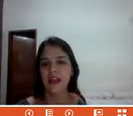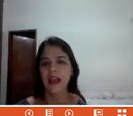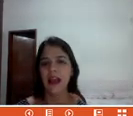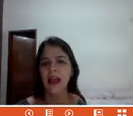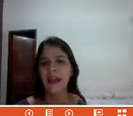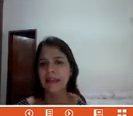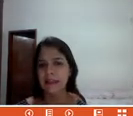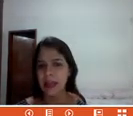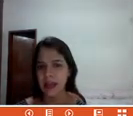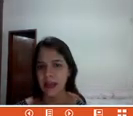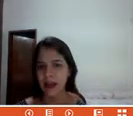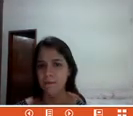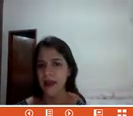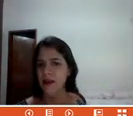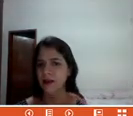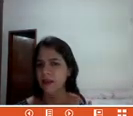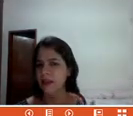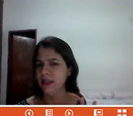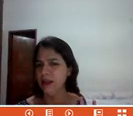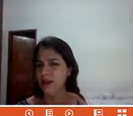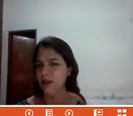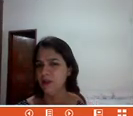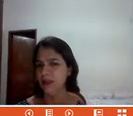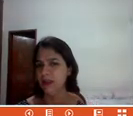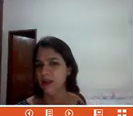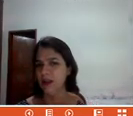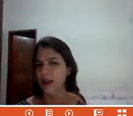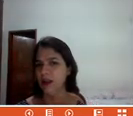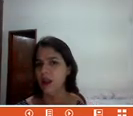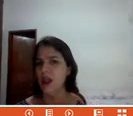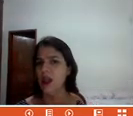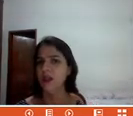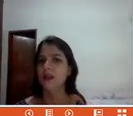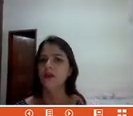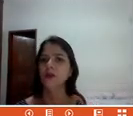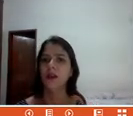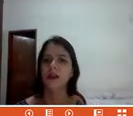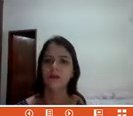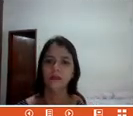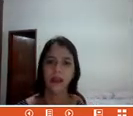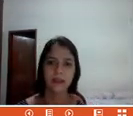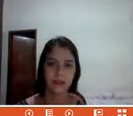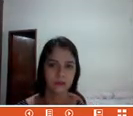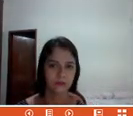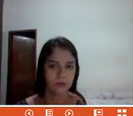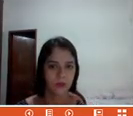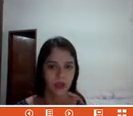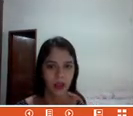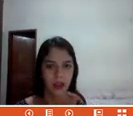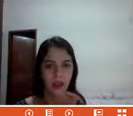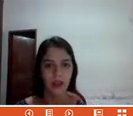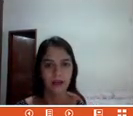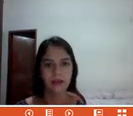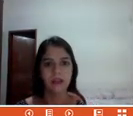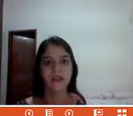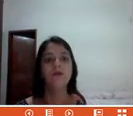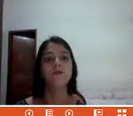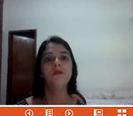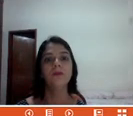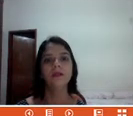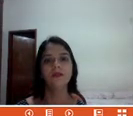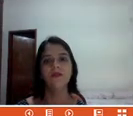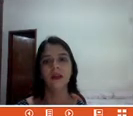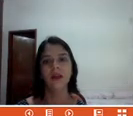Lá já é ASL, American Sign Language. Então, o que acontece?